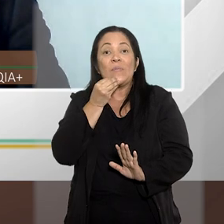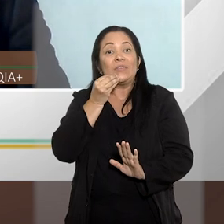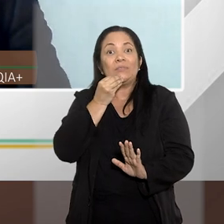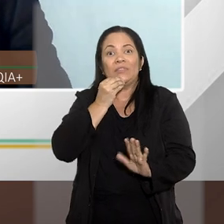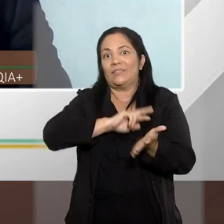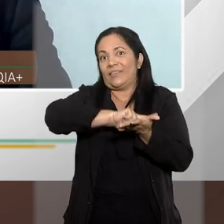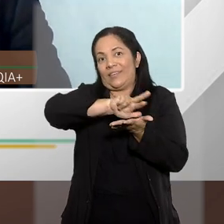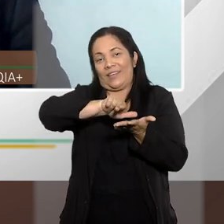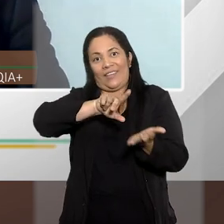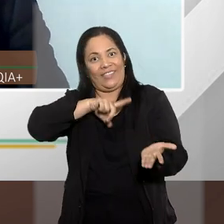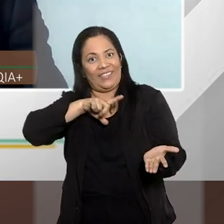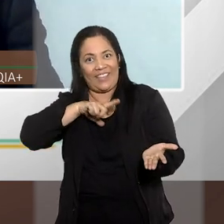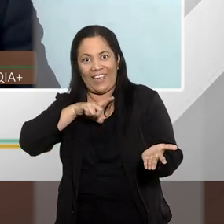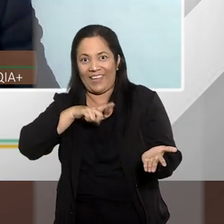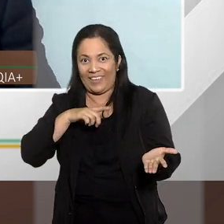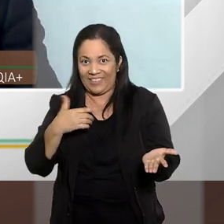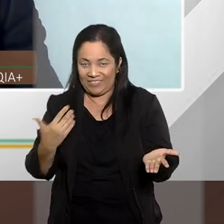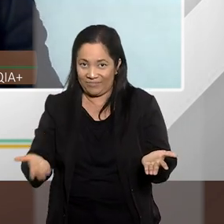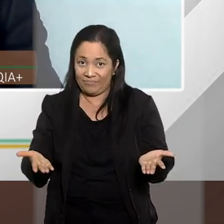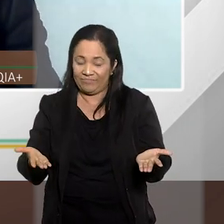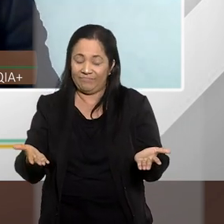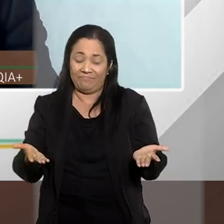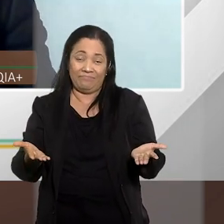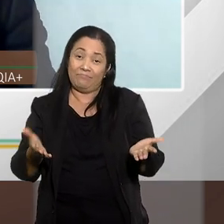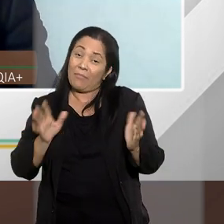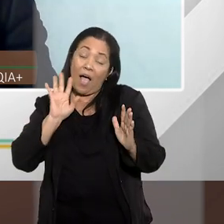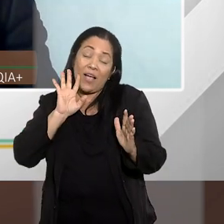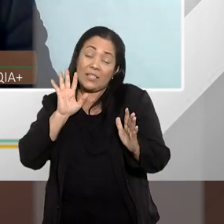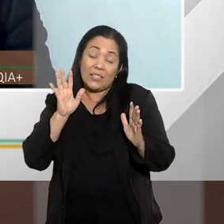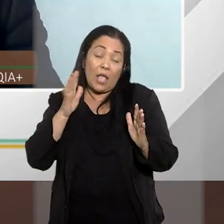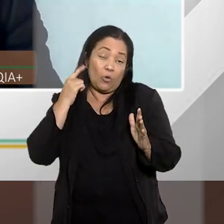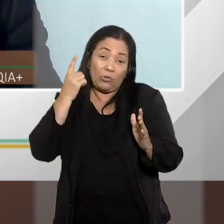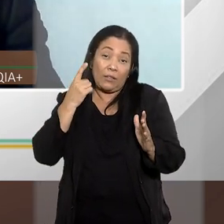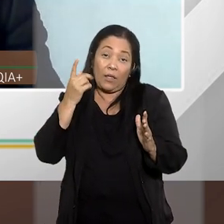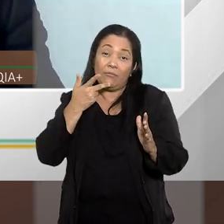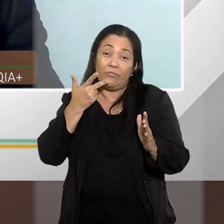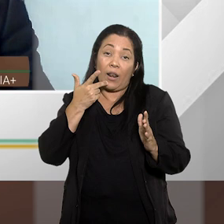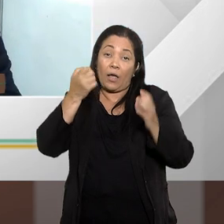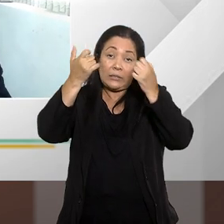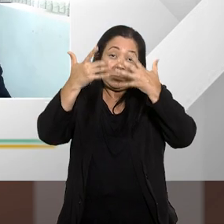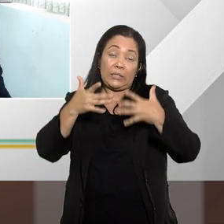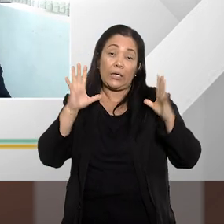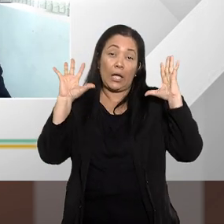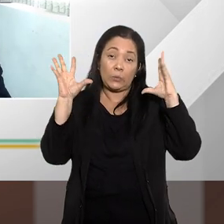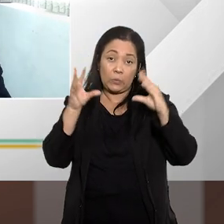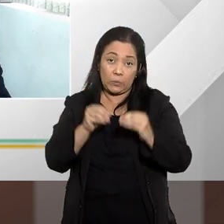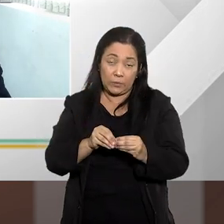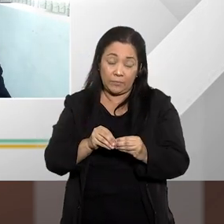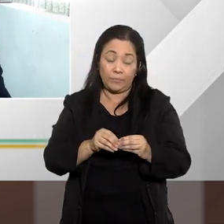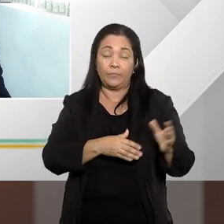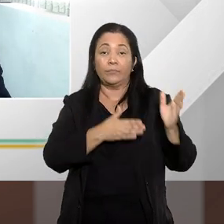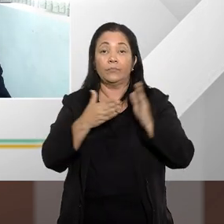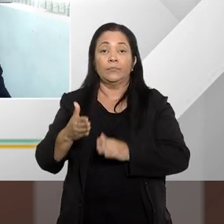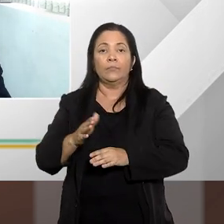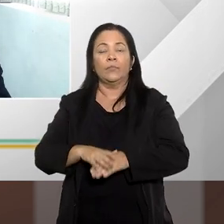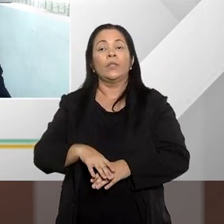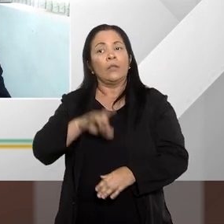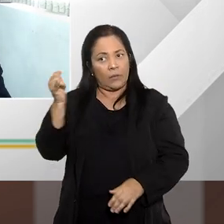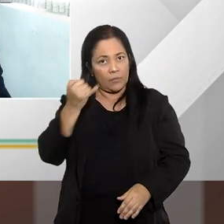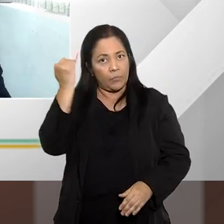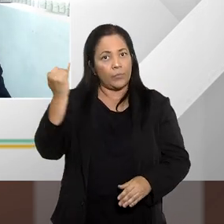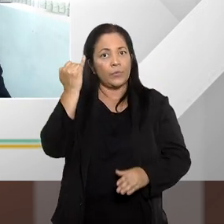trans, né? Dentro desse prefixo. Mas é isso, é mais ou menos por aí. Bem importante essa